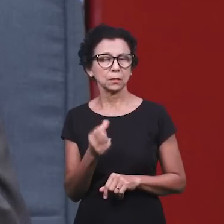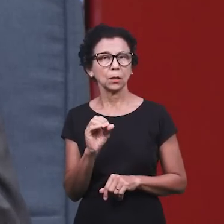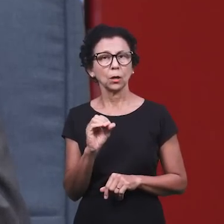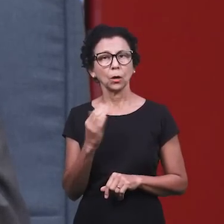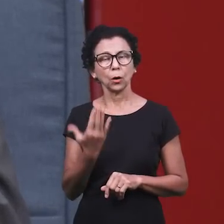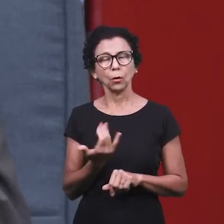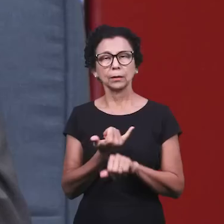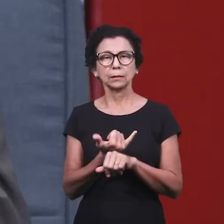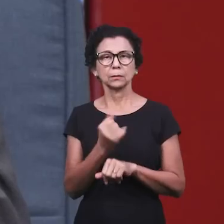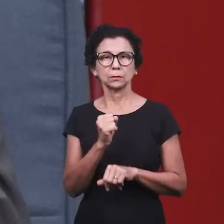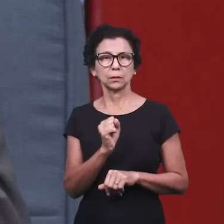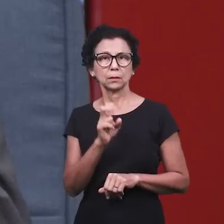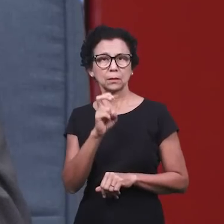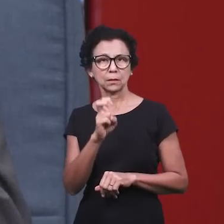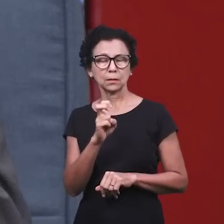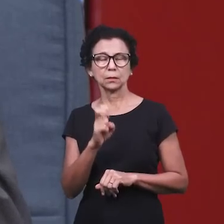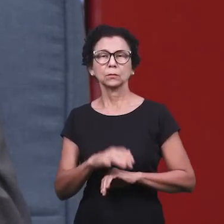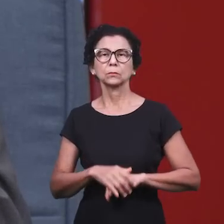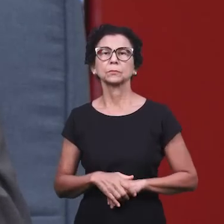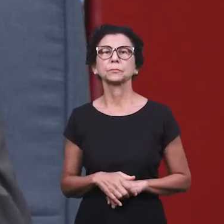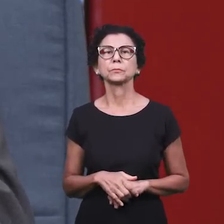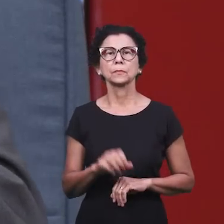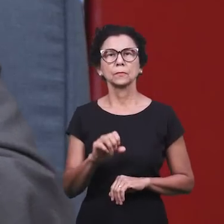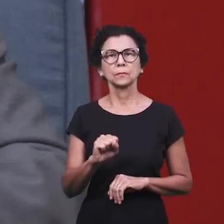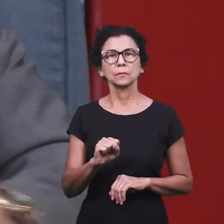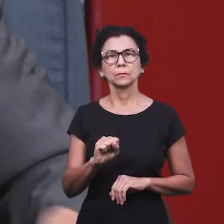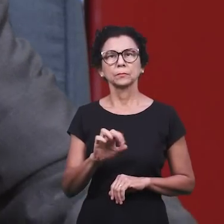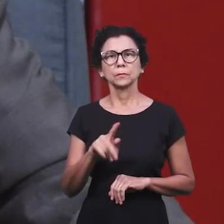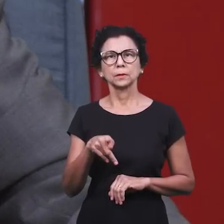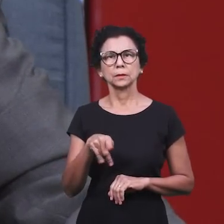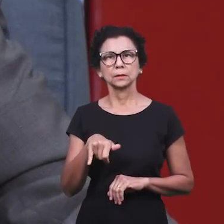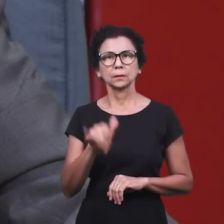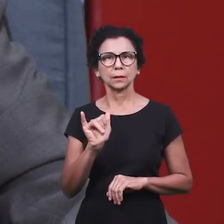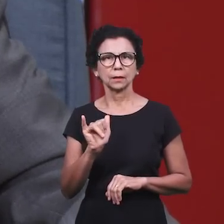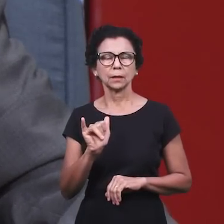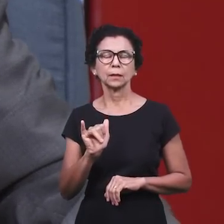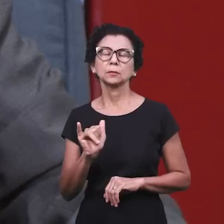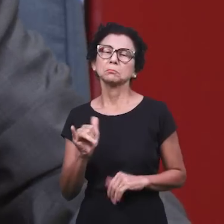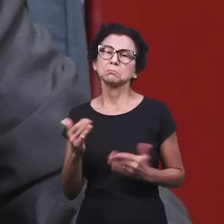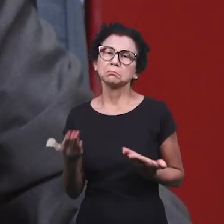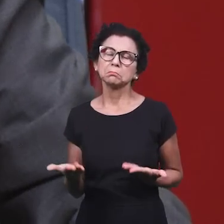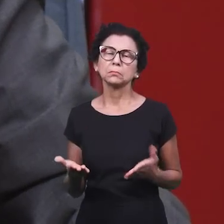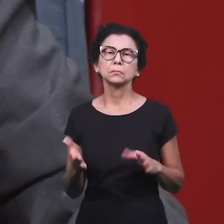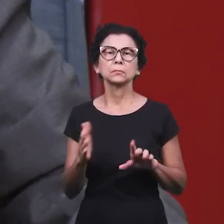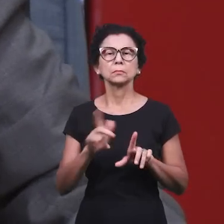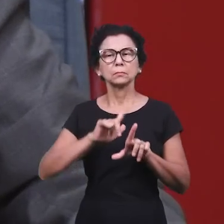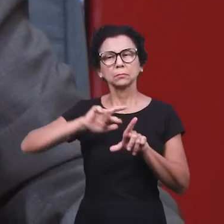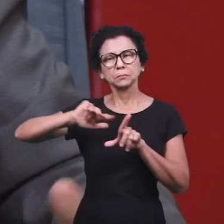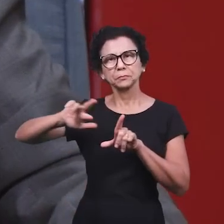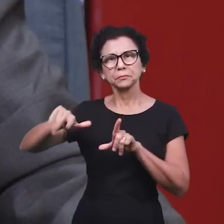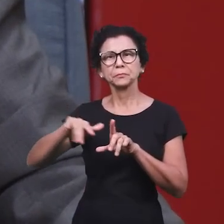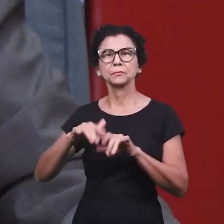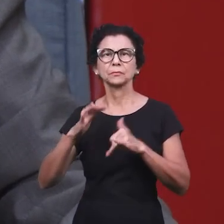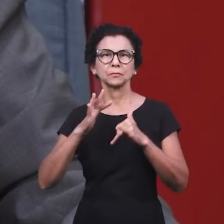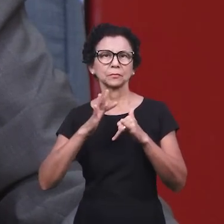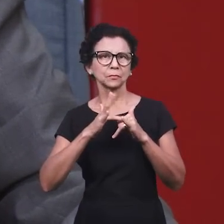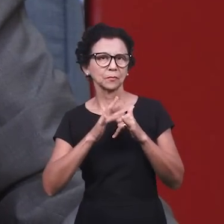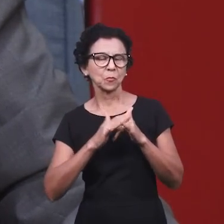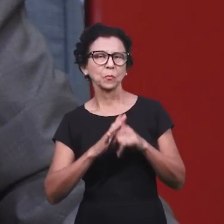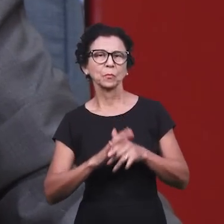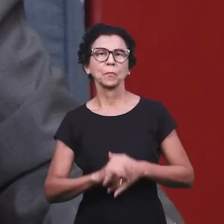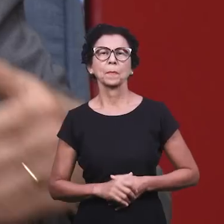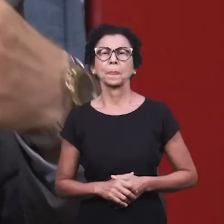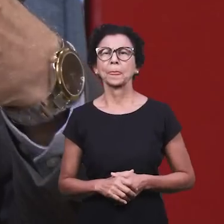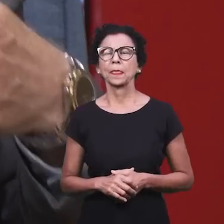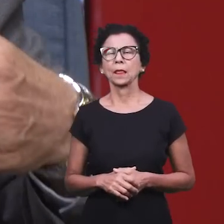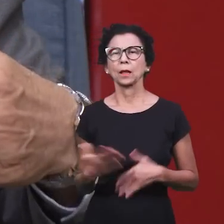126, ou pelo canal 85 da Sky, ou mesmo aqueles que nos veem pelas plataformas de YouTube,